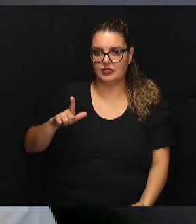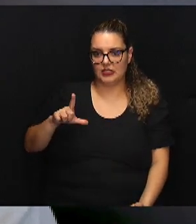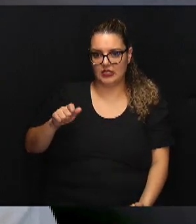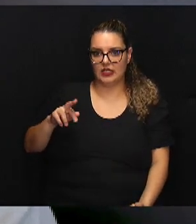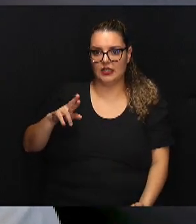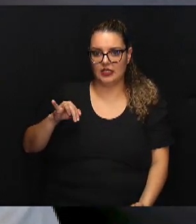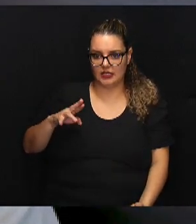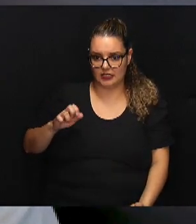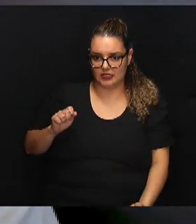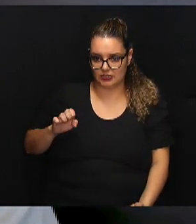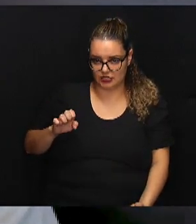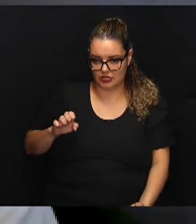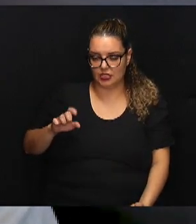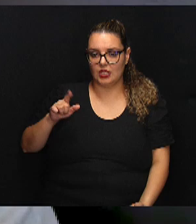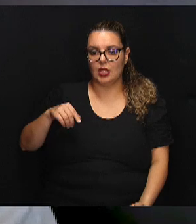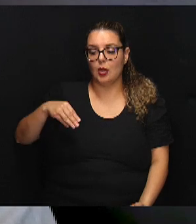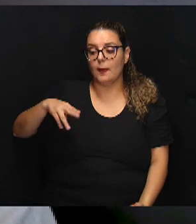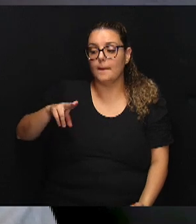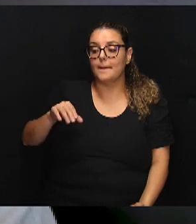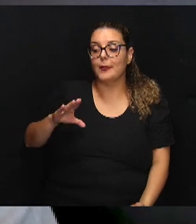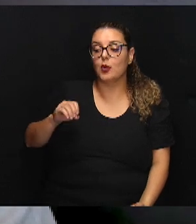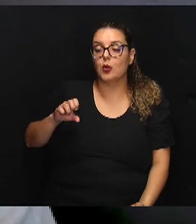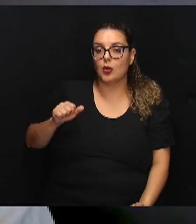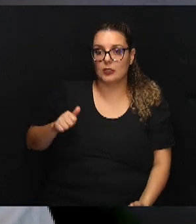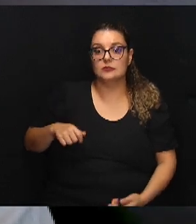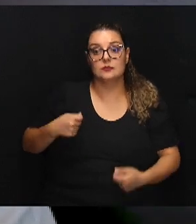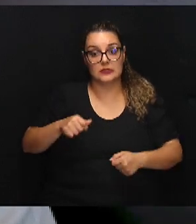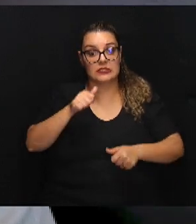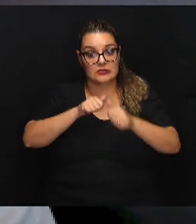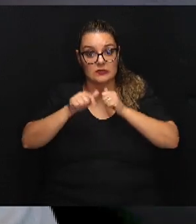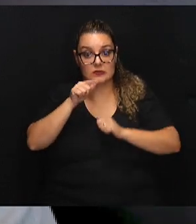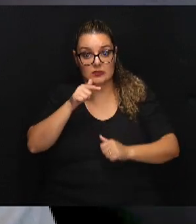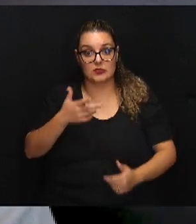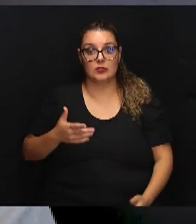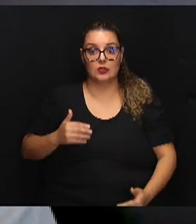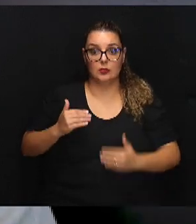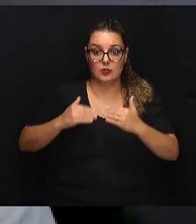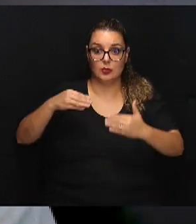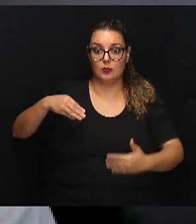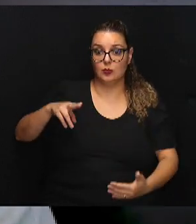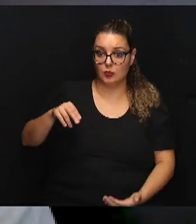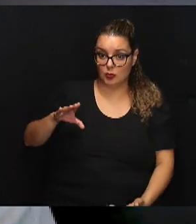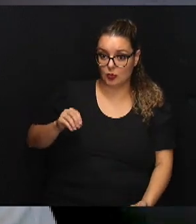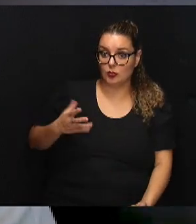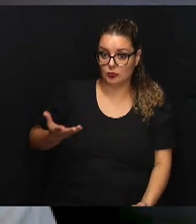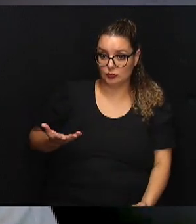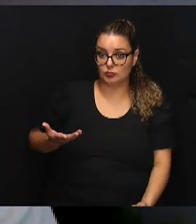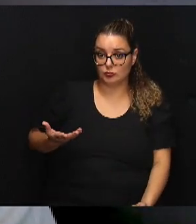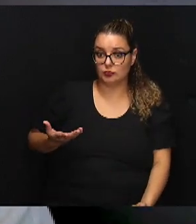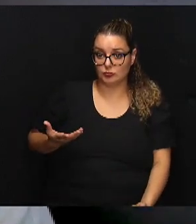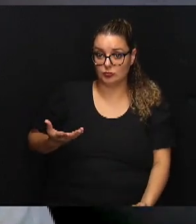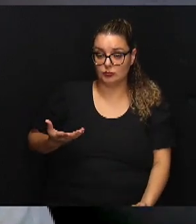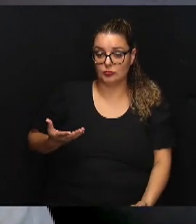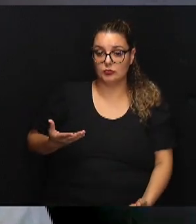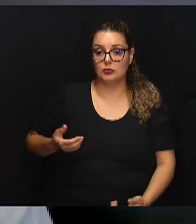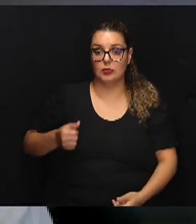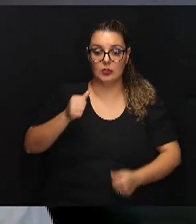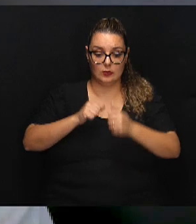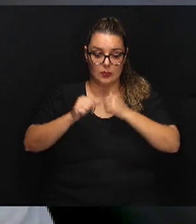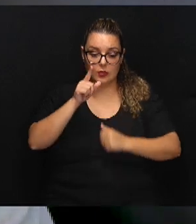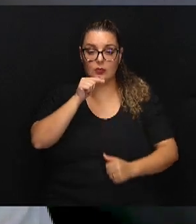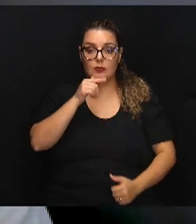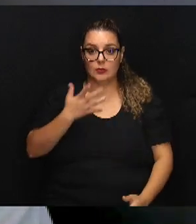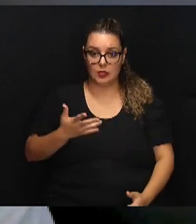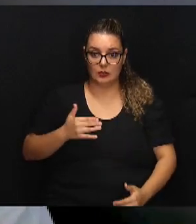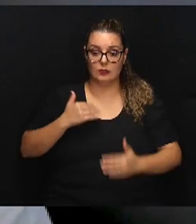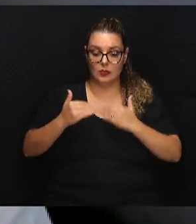mucosa. E a mucosa ela tem que estar sempre hidratada, né? Ela produz muco e ela precisa de você ingir a água para que ela